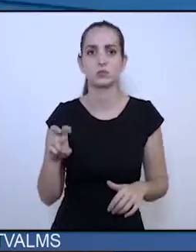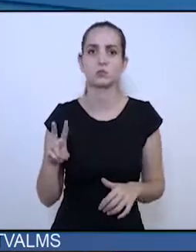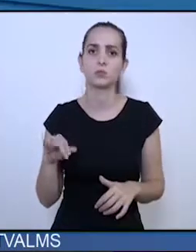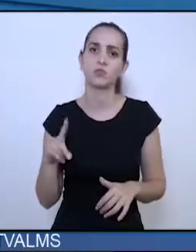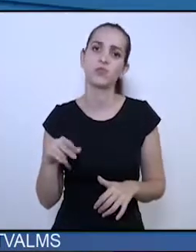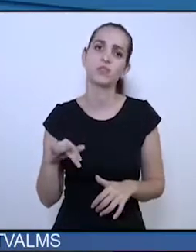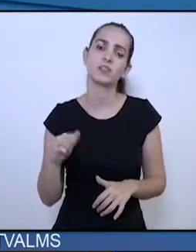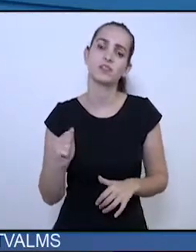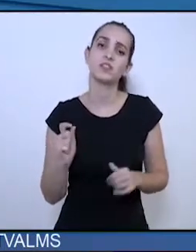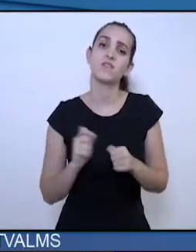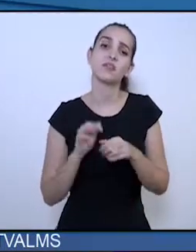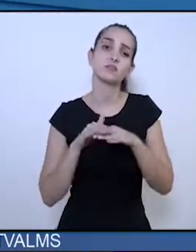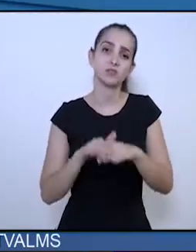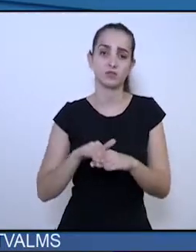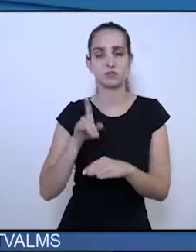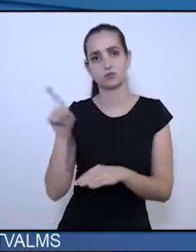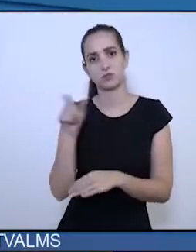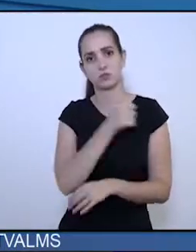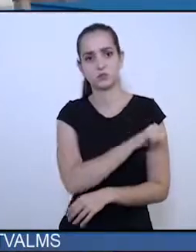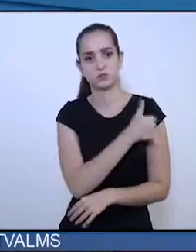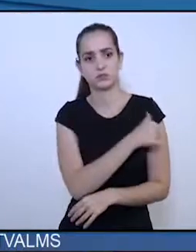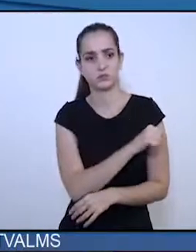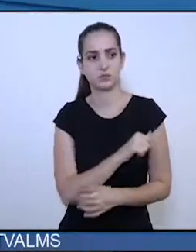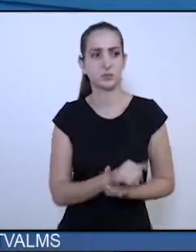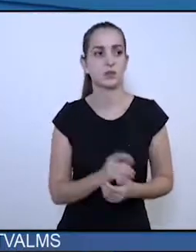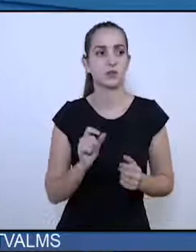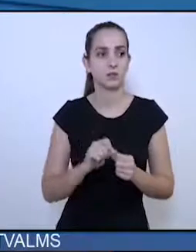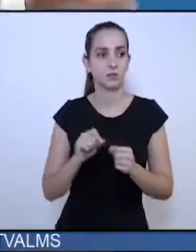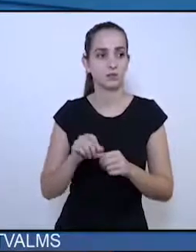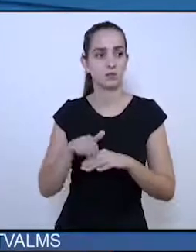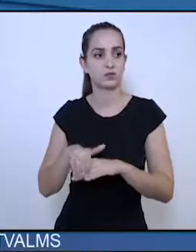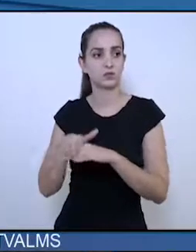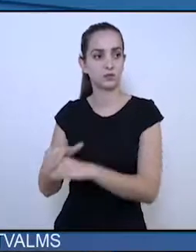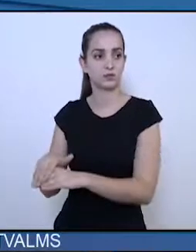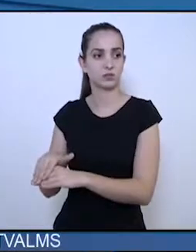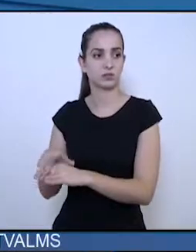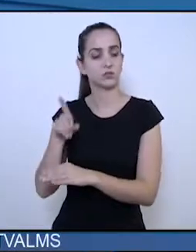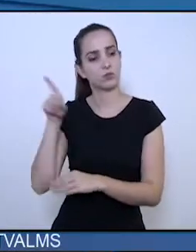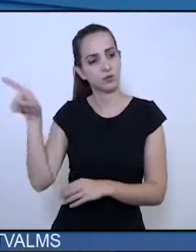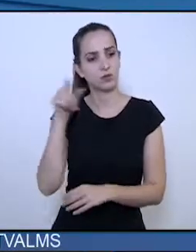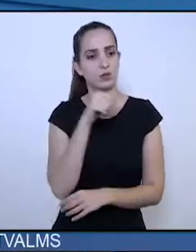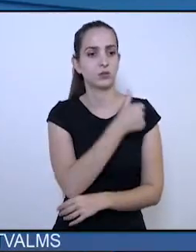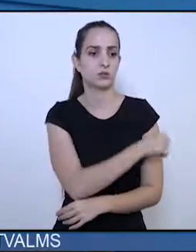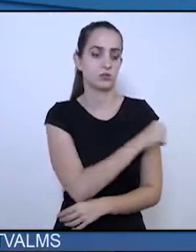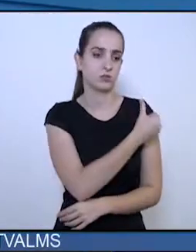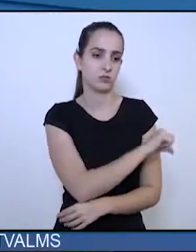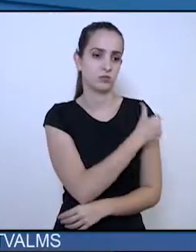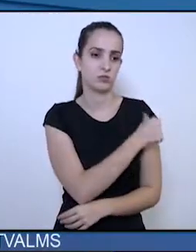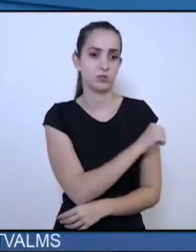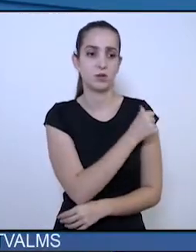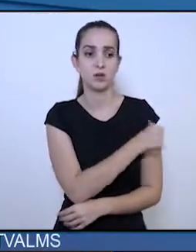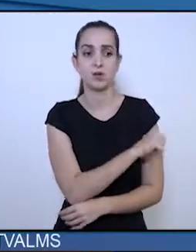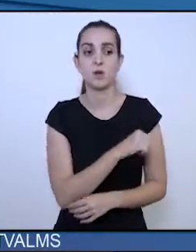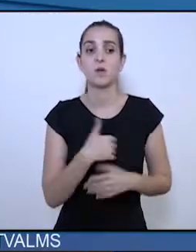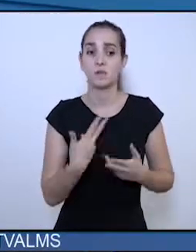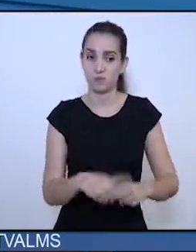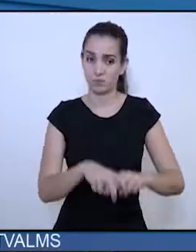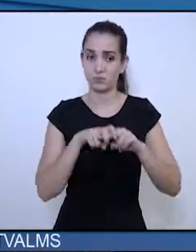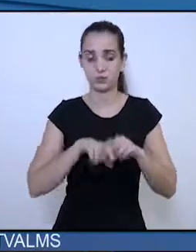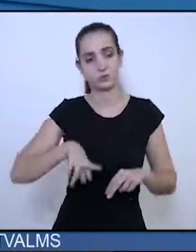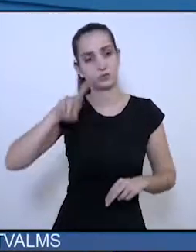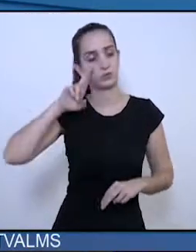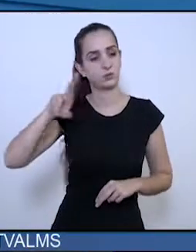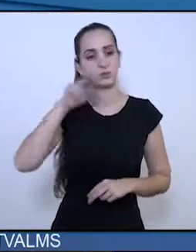a intervenção no Rio de Janeiro. Faz-se a intervenção no Rio de Janeiro. E por isso, senhor